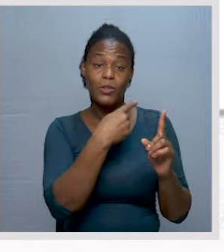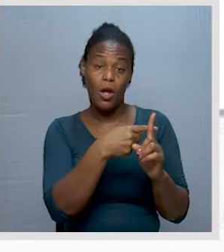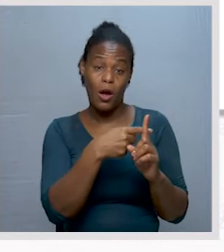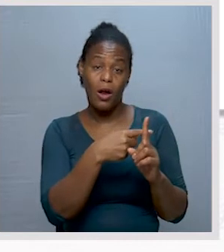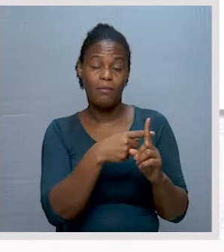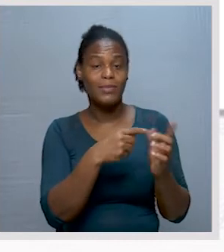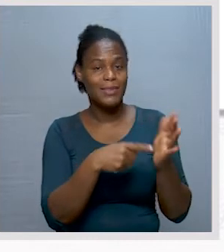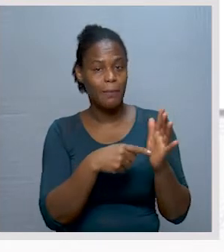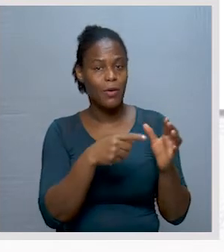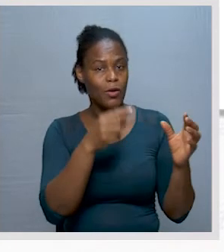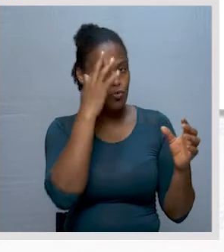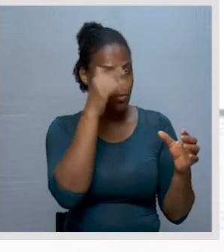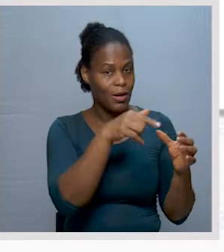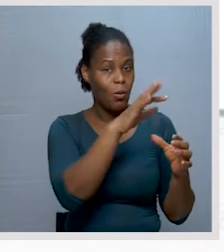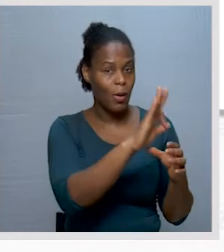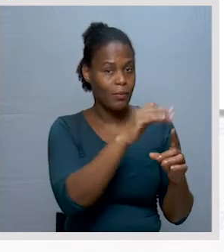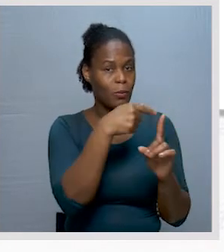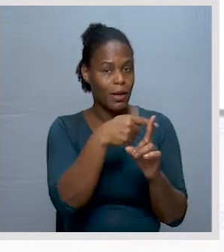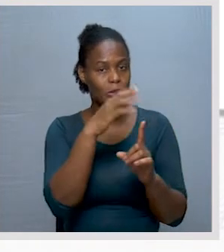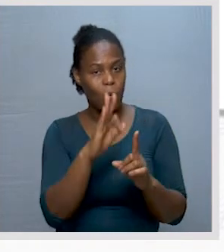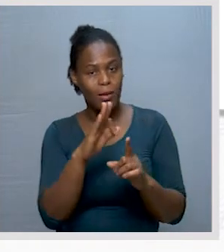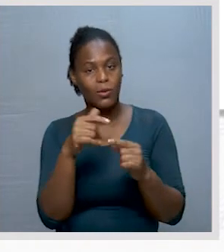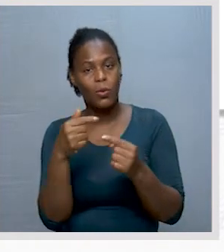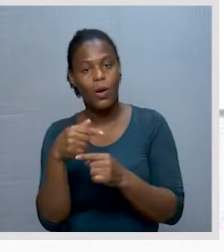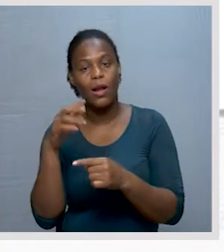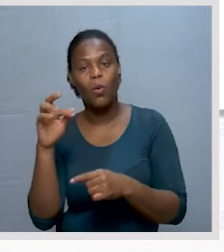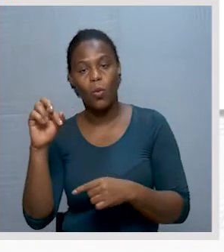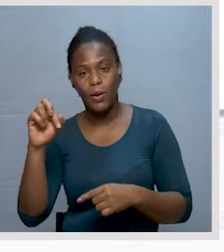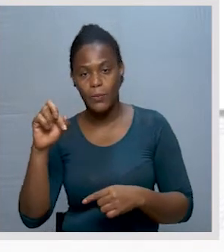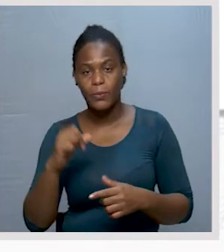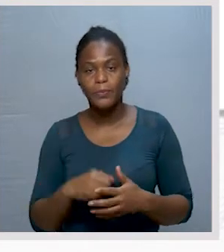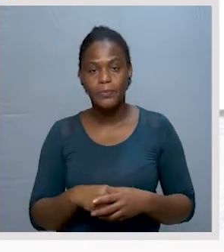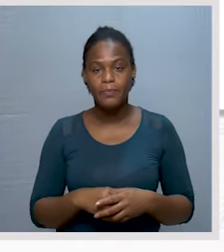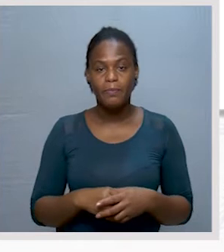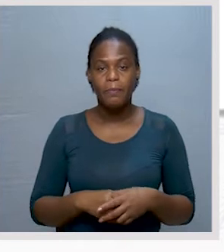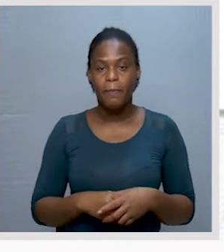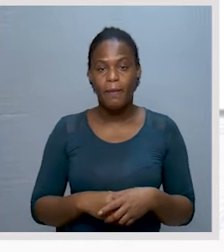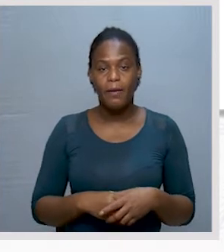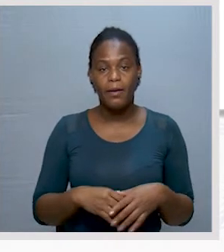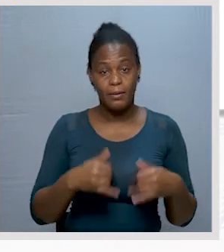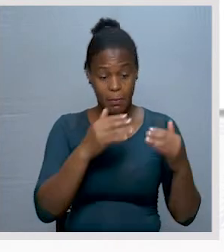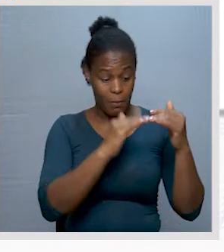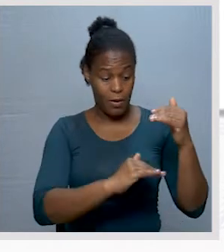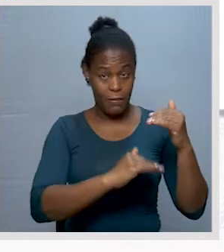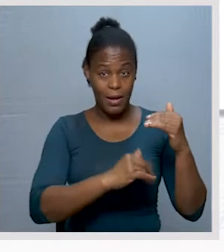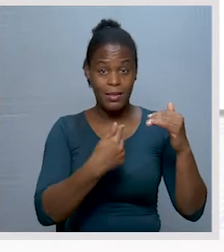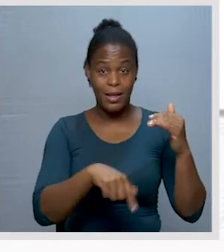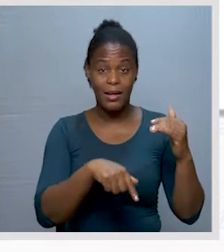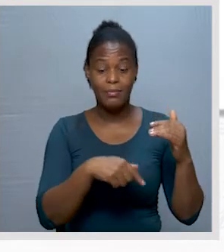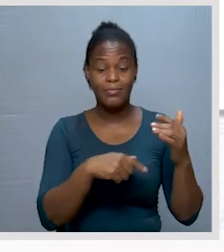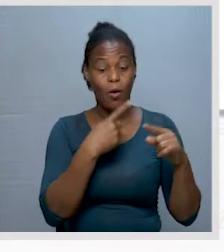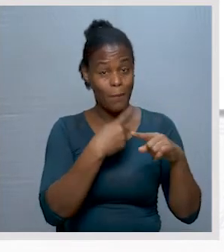de parcelas. 4 mais 4 é igual a 8. E embaixo nós temos